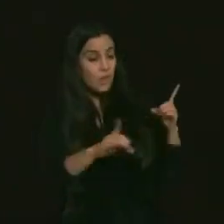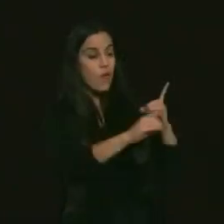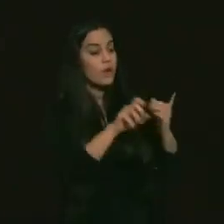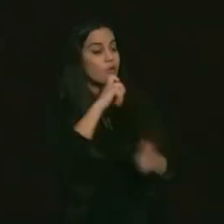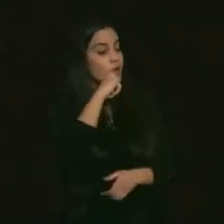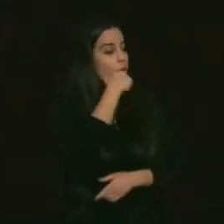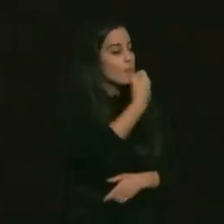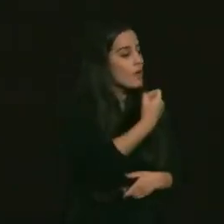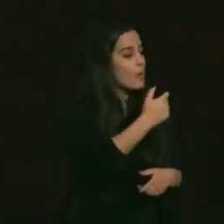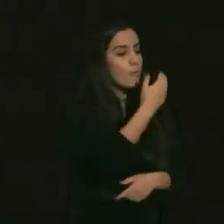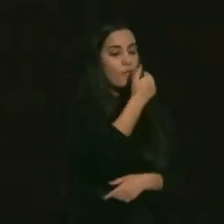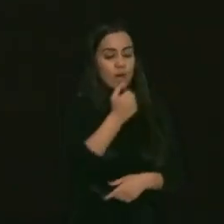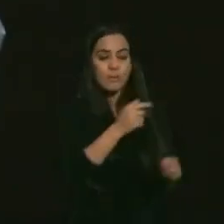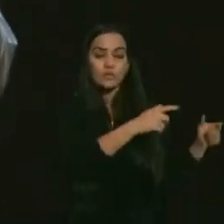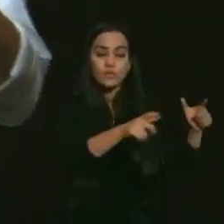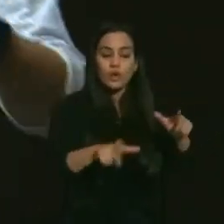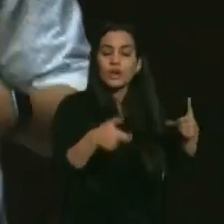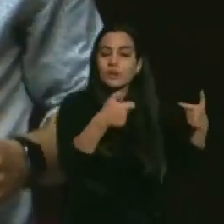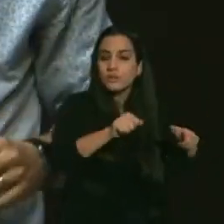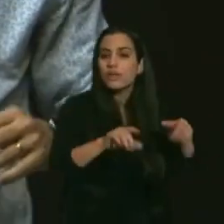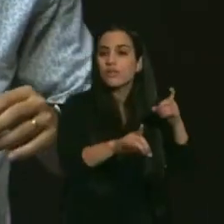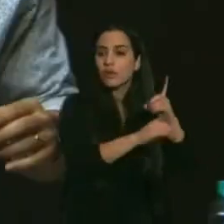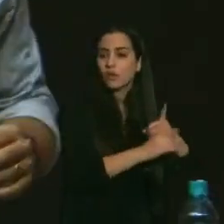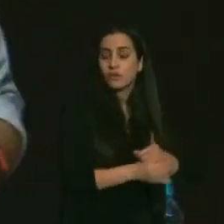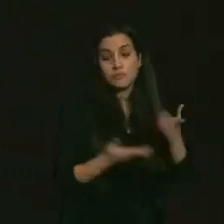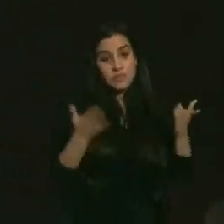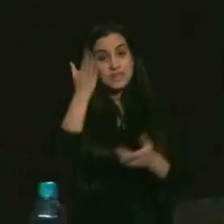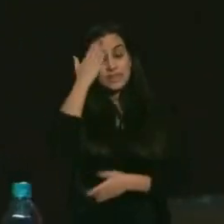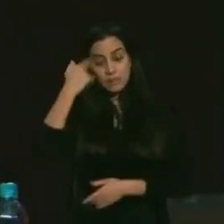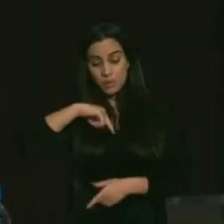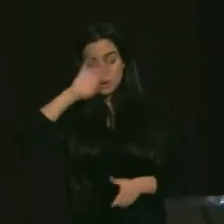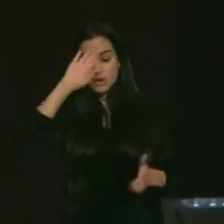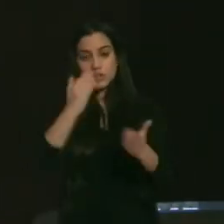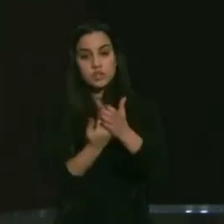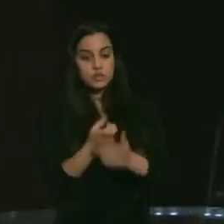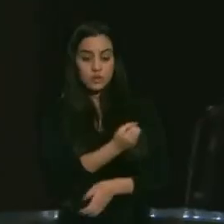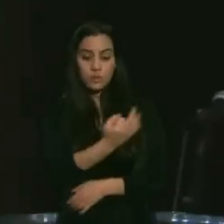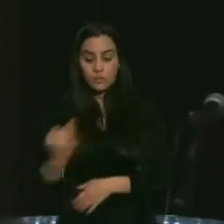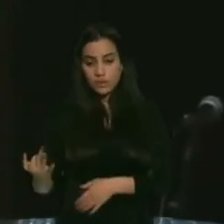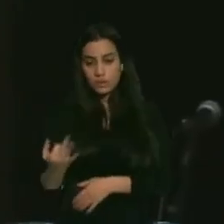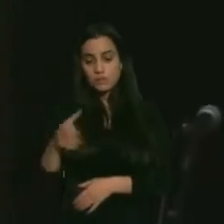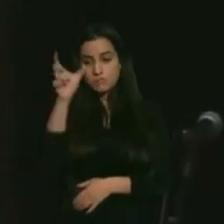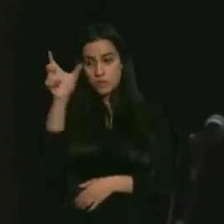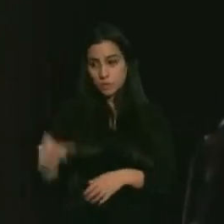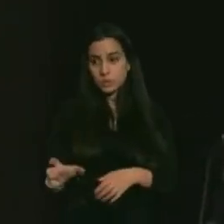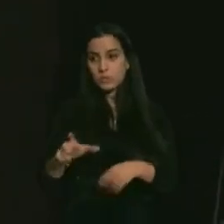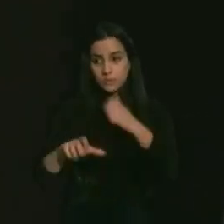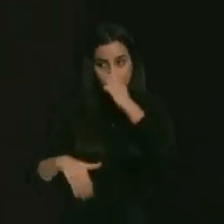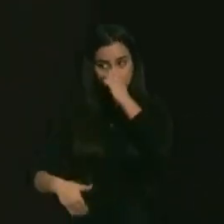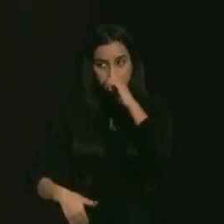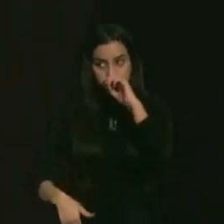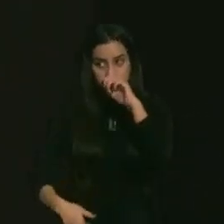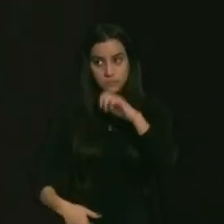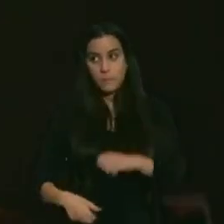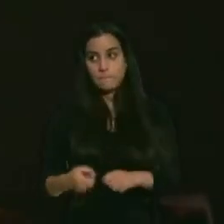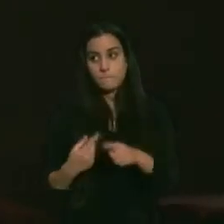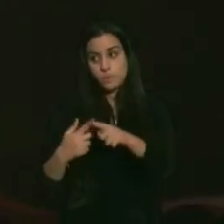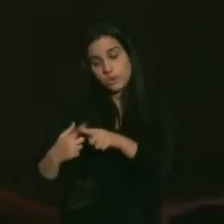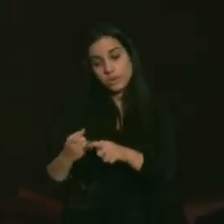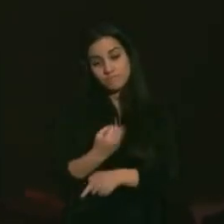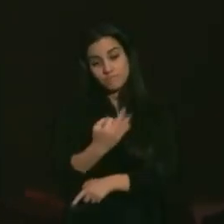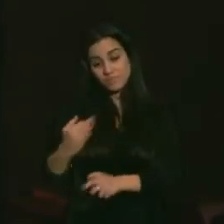haveriam de encontrar. E sabe, eu creio que muitas pessoas estão famintas porque na casa de Deus não